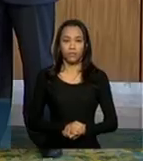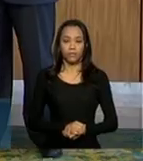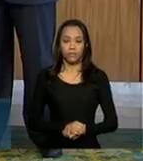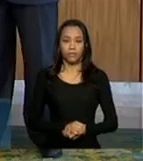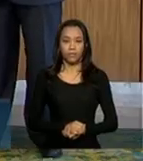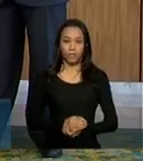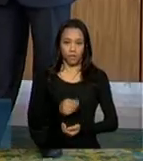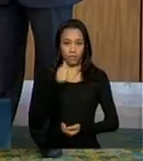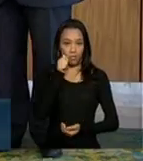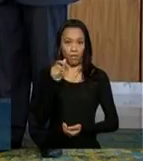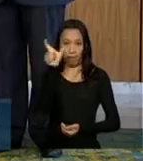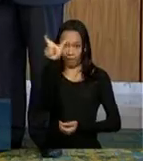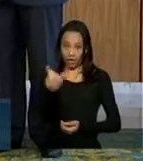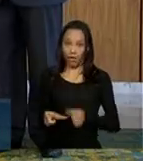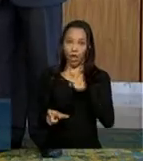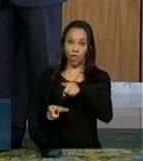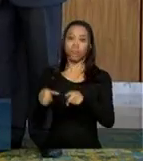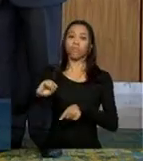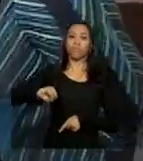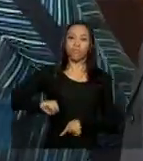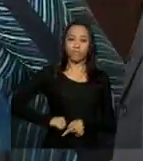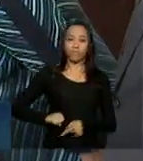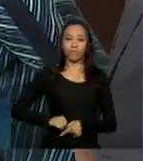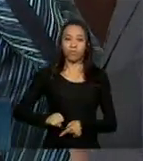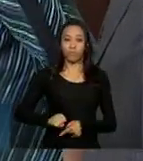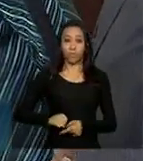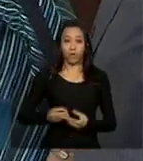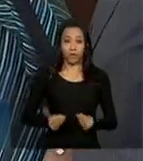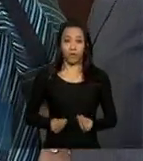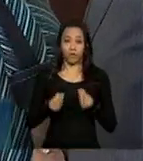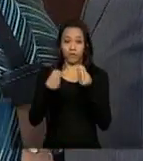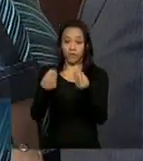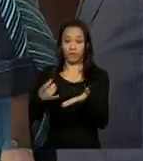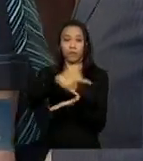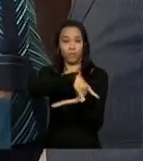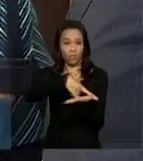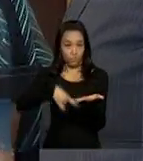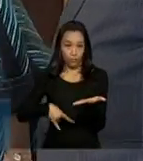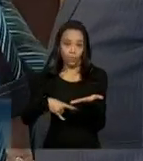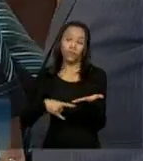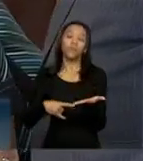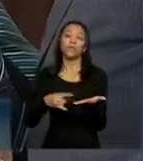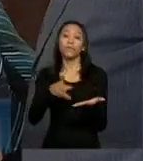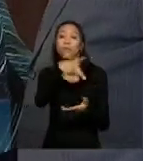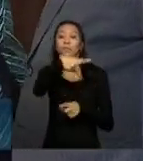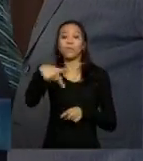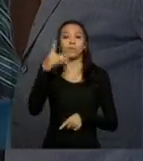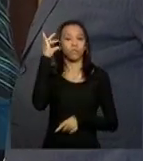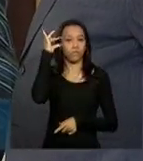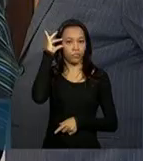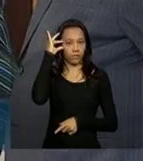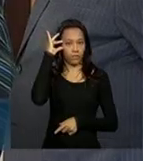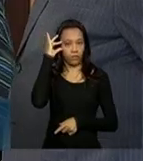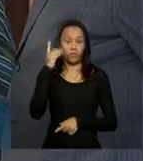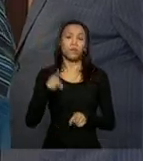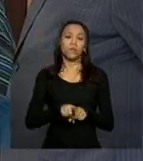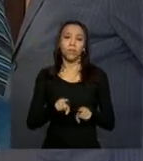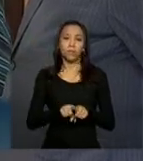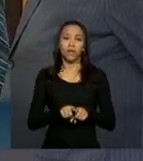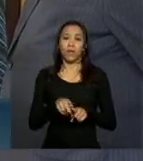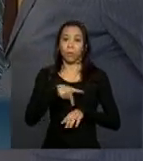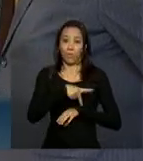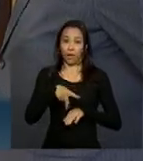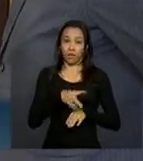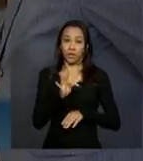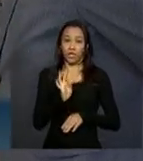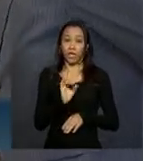A embaixadora da Etiópia entrega a carta credencial à presidenta Dilma Rousseff. Então, além da Etiópia, já